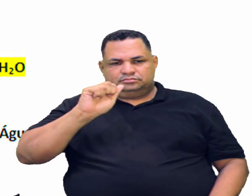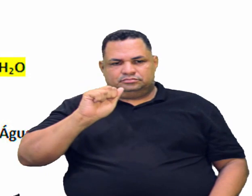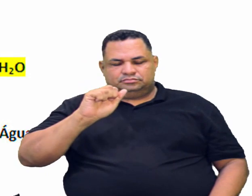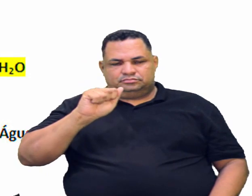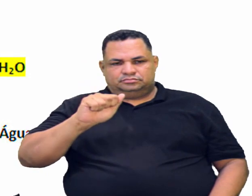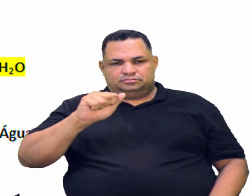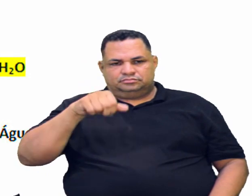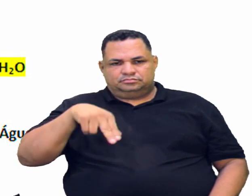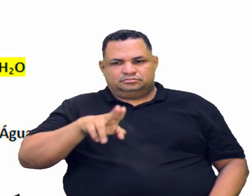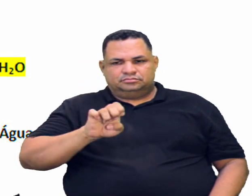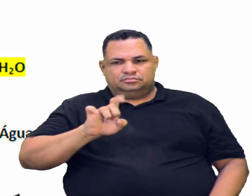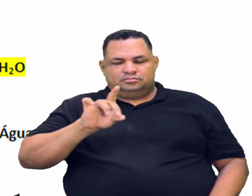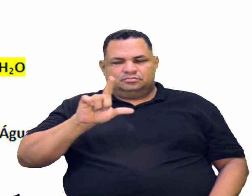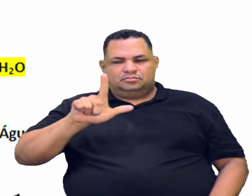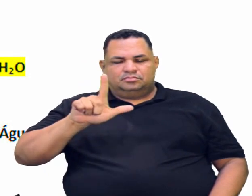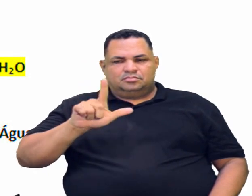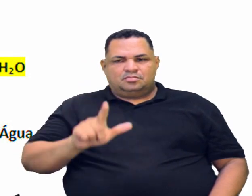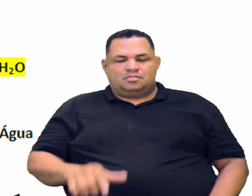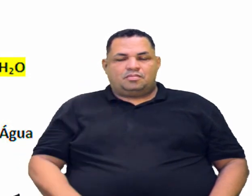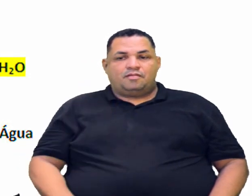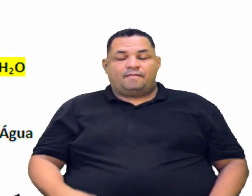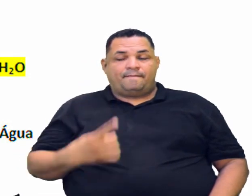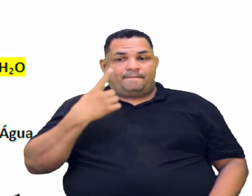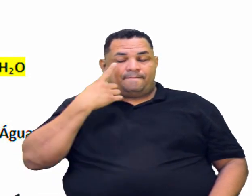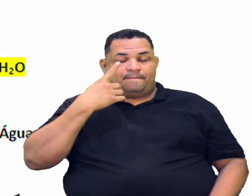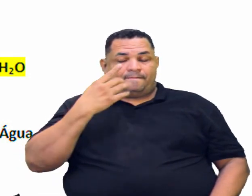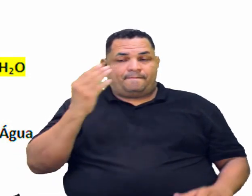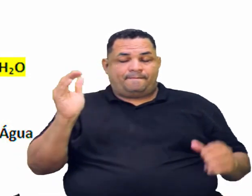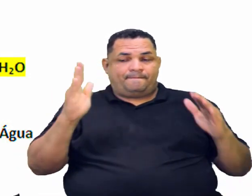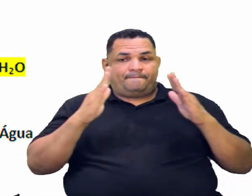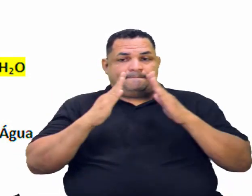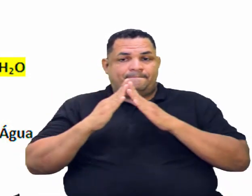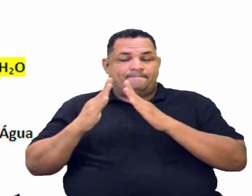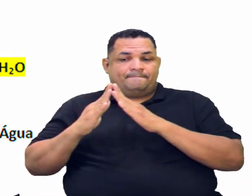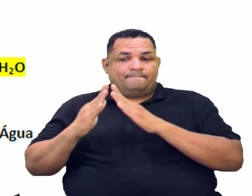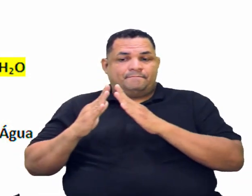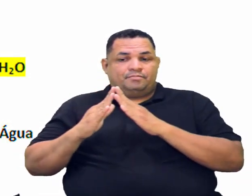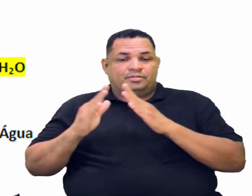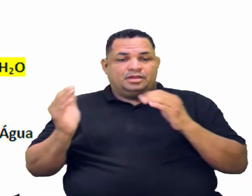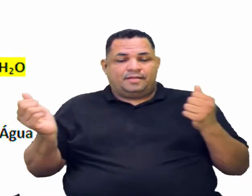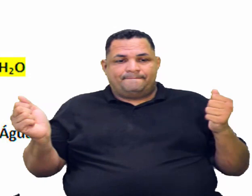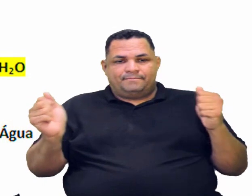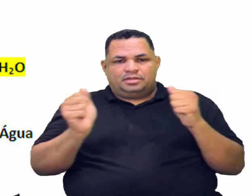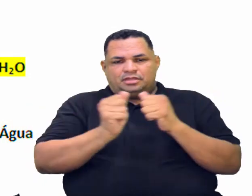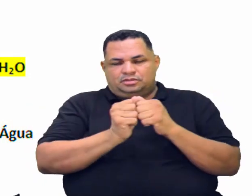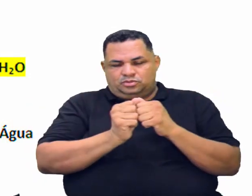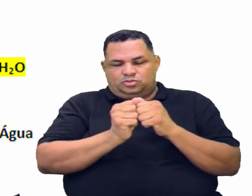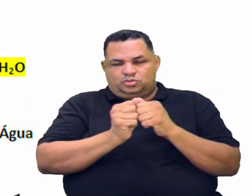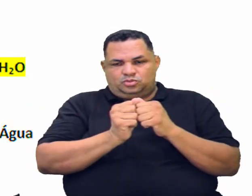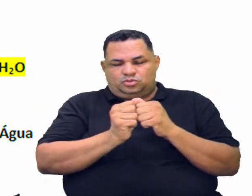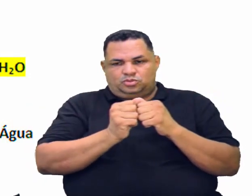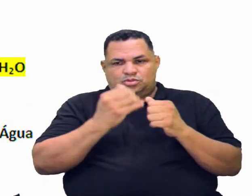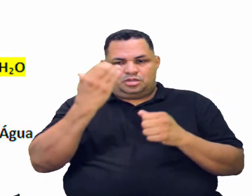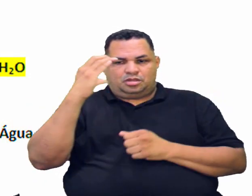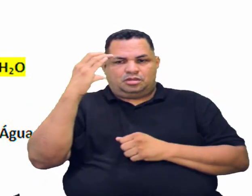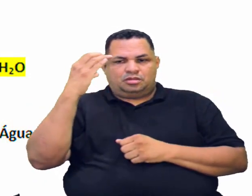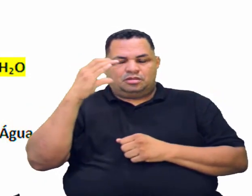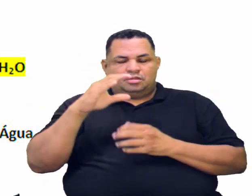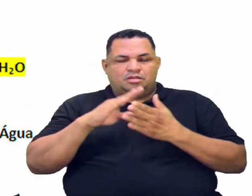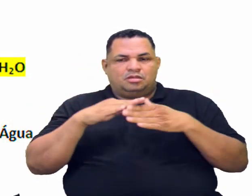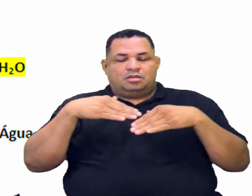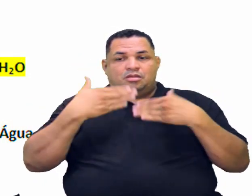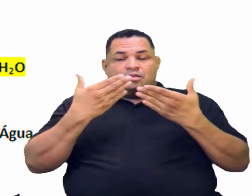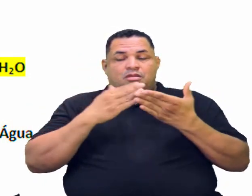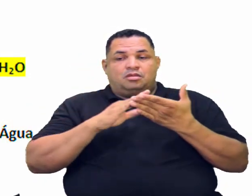Observe que a hidroxila aqui, ela é vizinha de um hidrogênio do carbono vizinho. Na